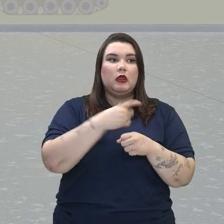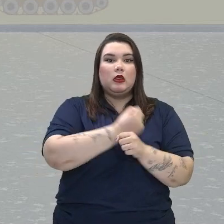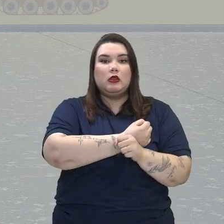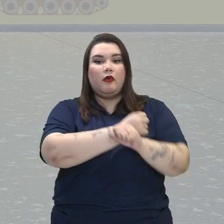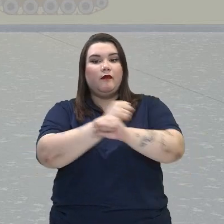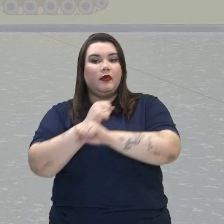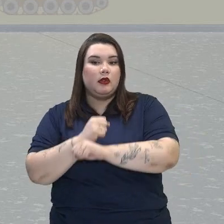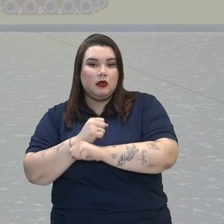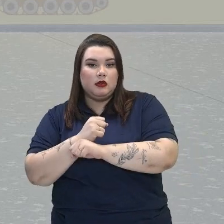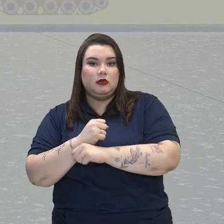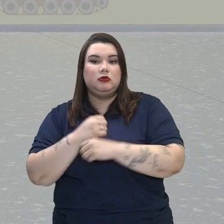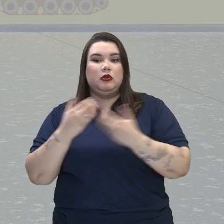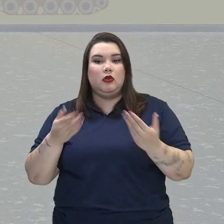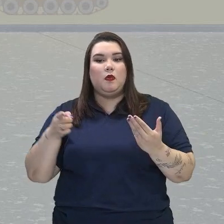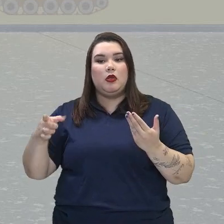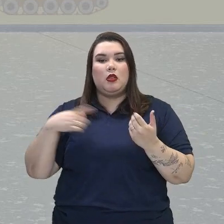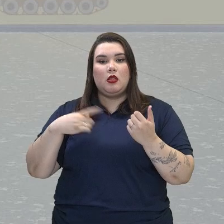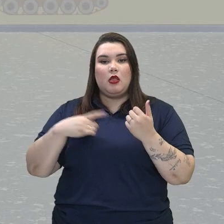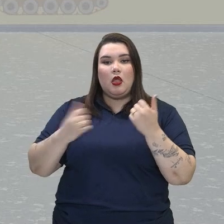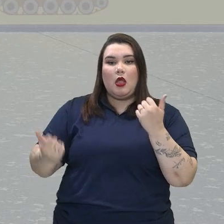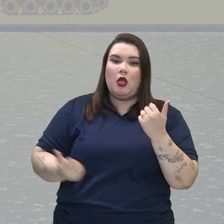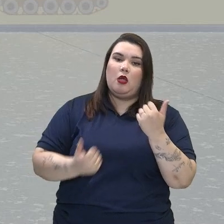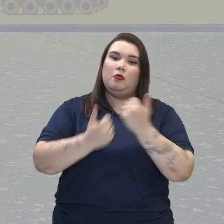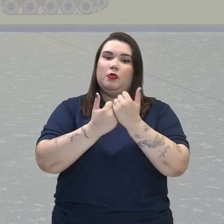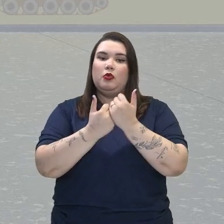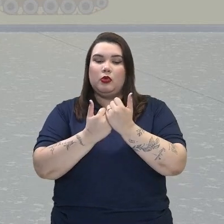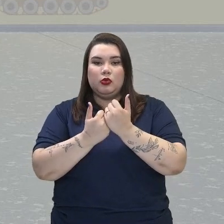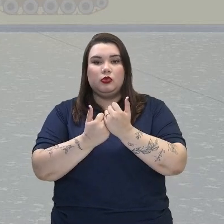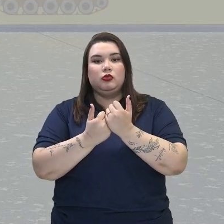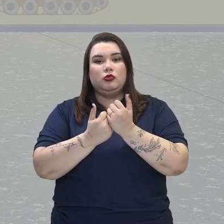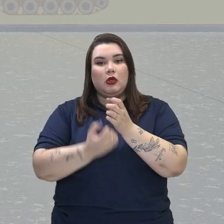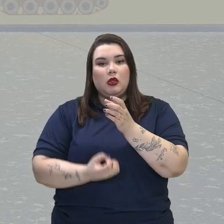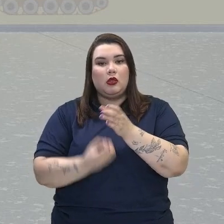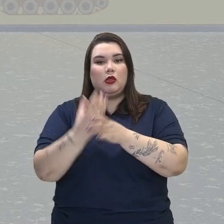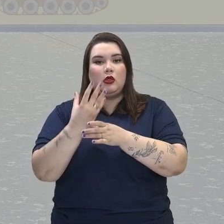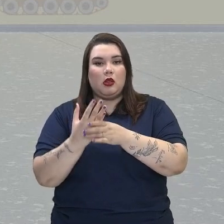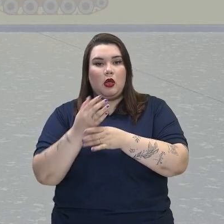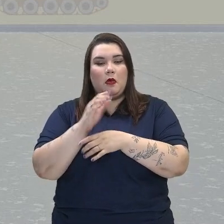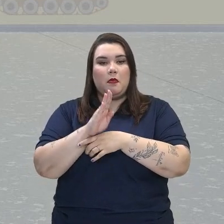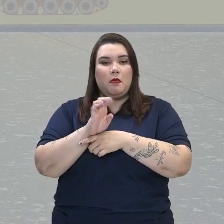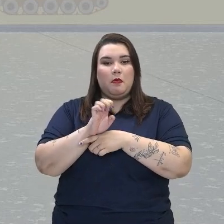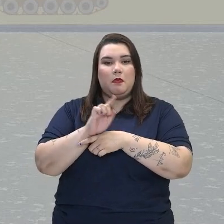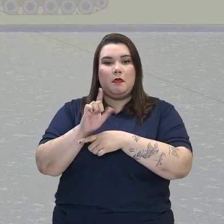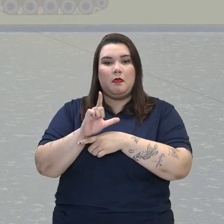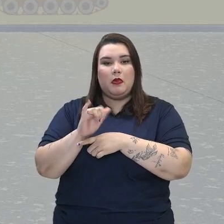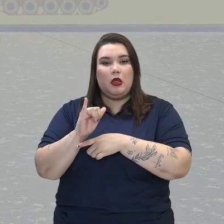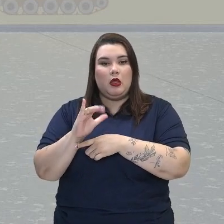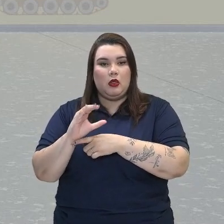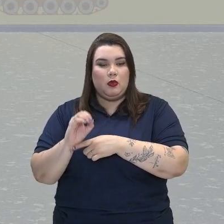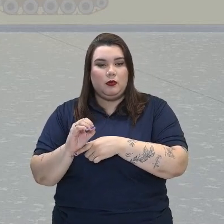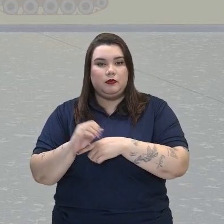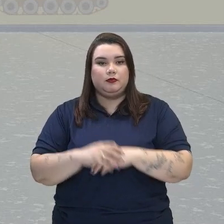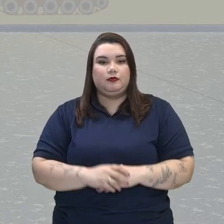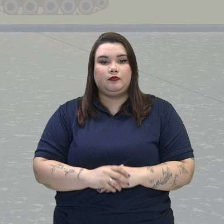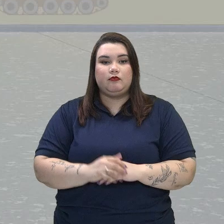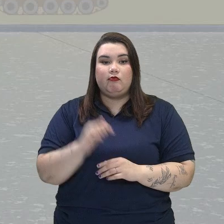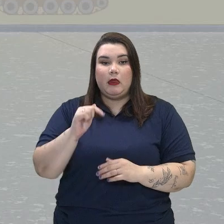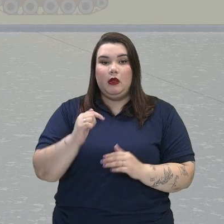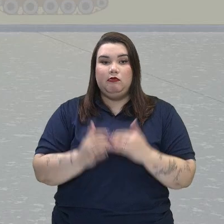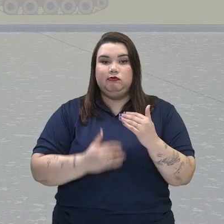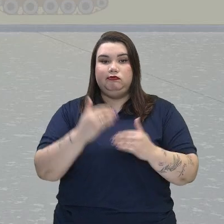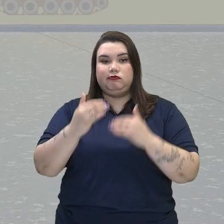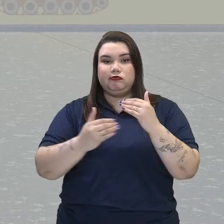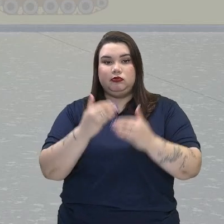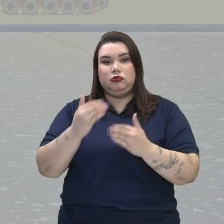e ambos davam ali essa garantia com o desenvolvimento bélico. Esses avanços, eles impulsionaram